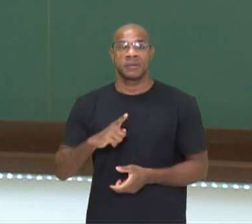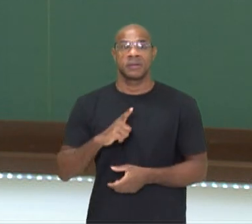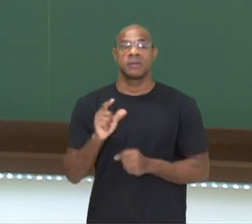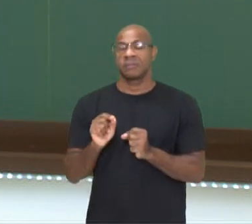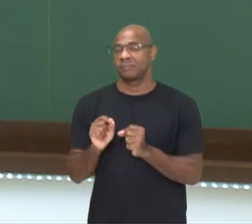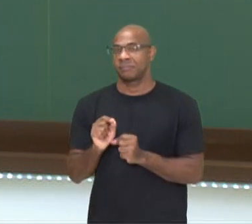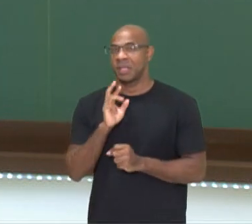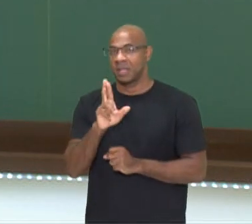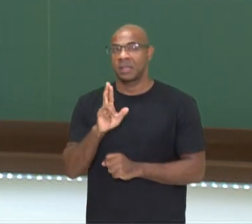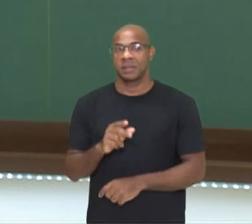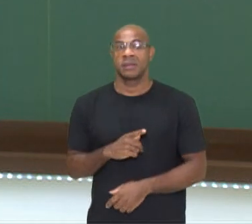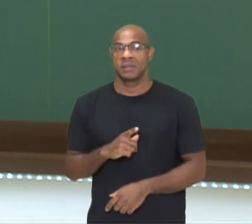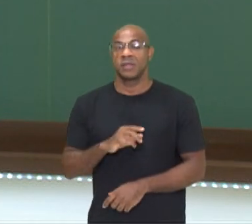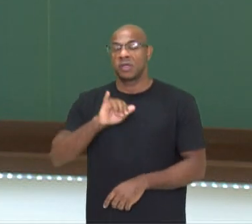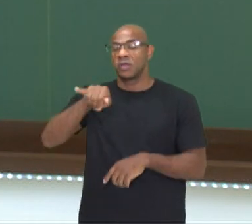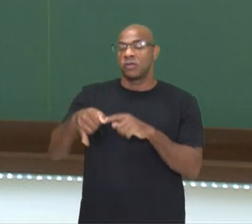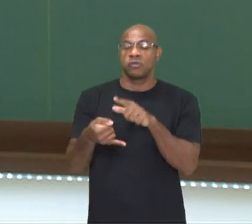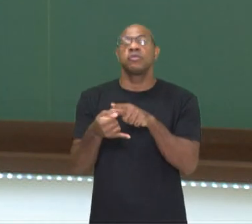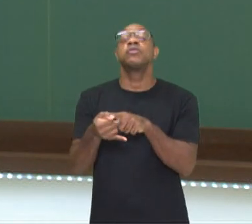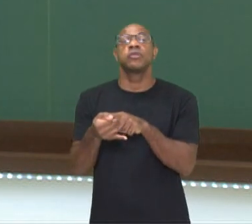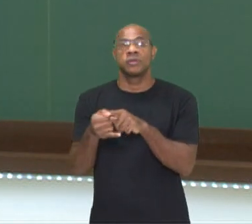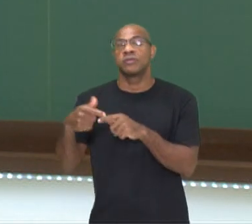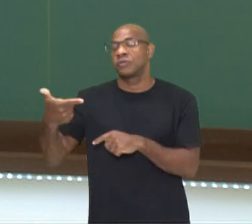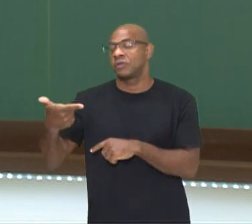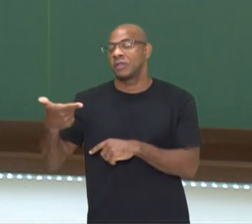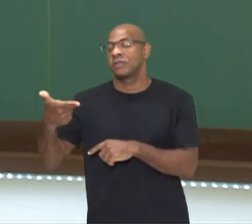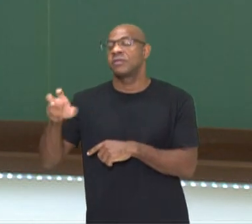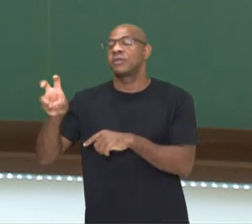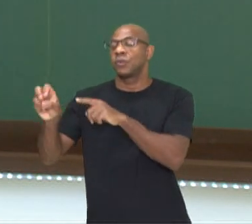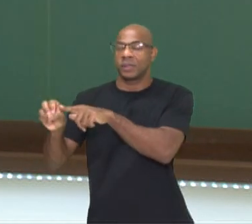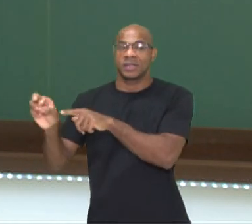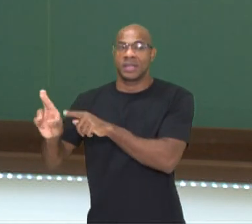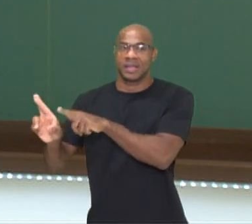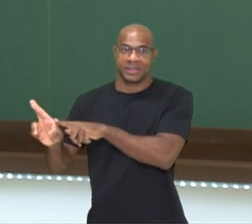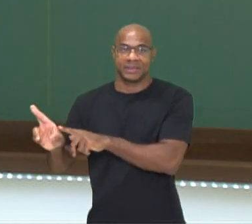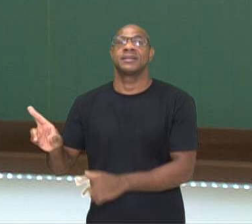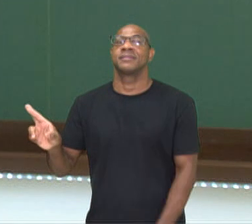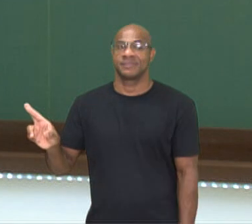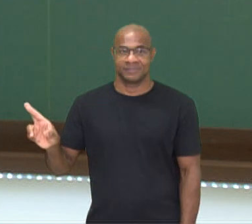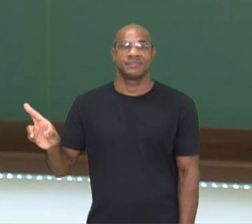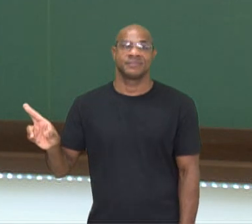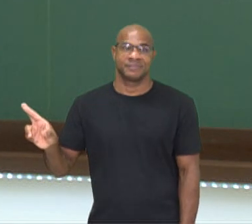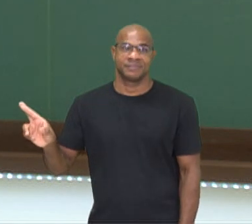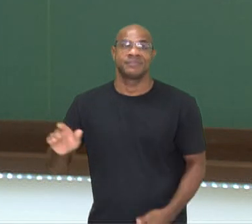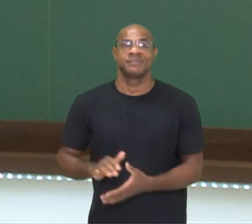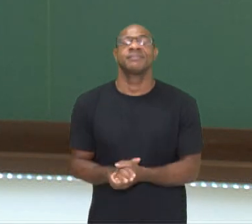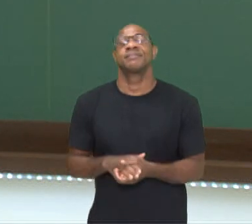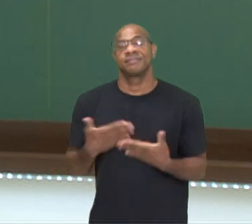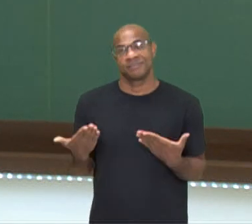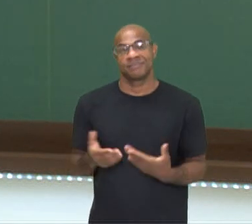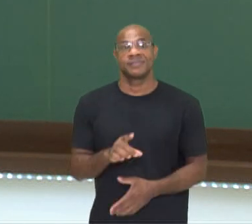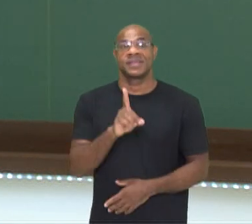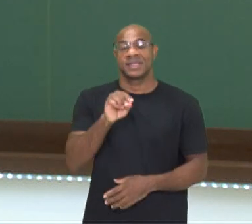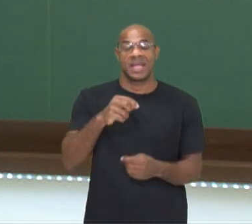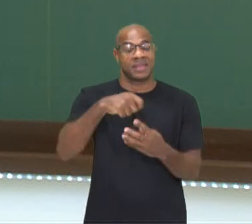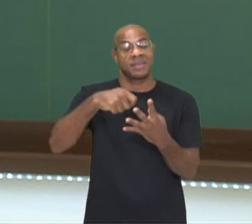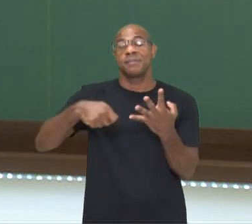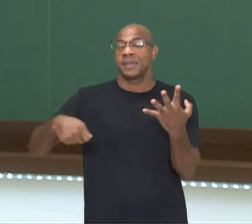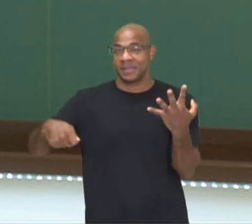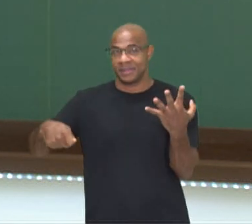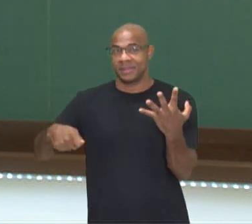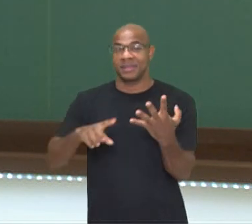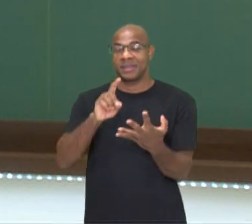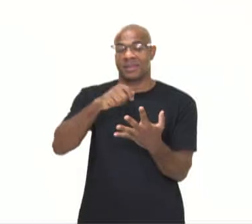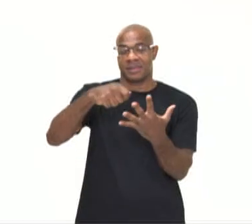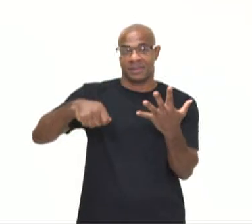de R$250, ok? 2,5% ao mês, em 10 meses, R$250. Assim,